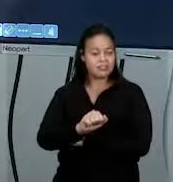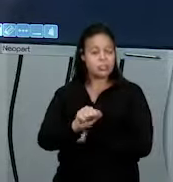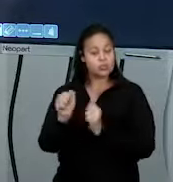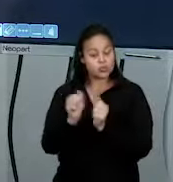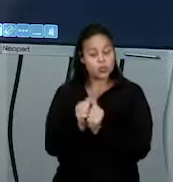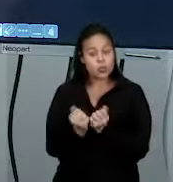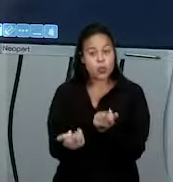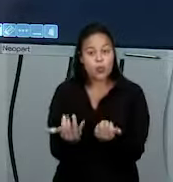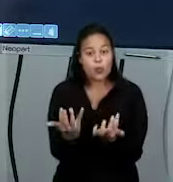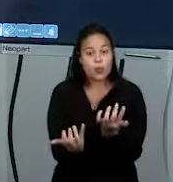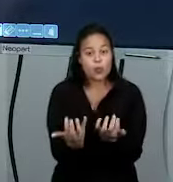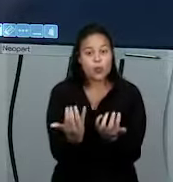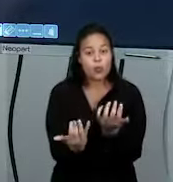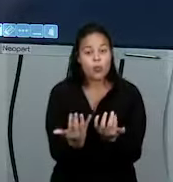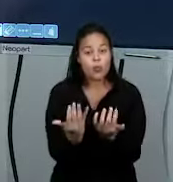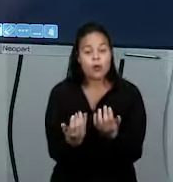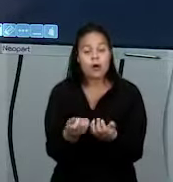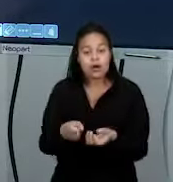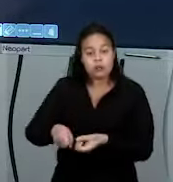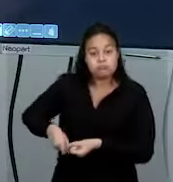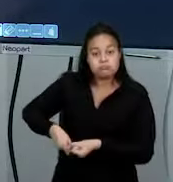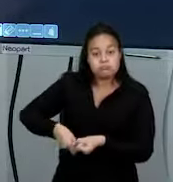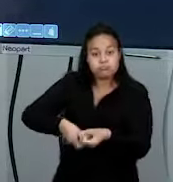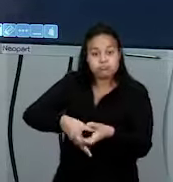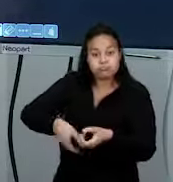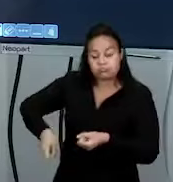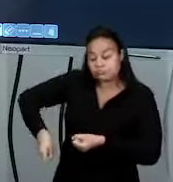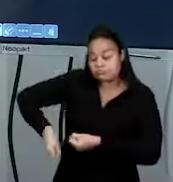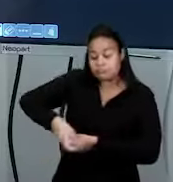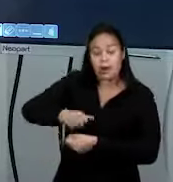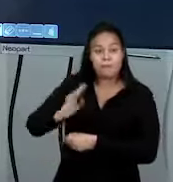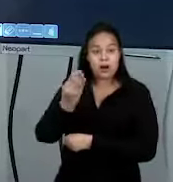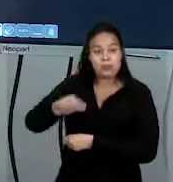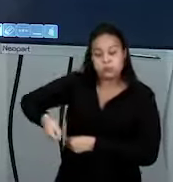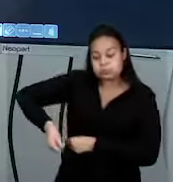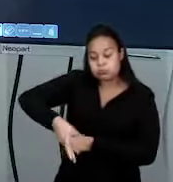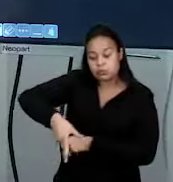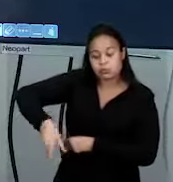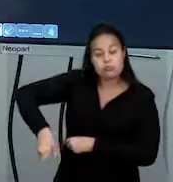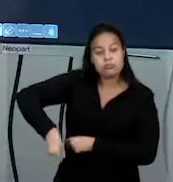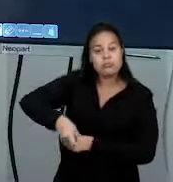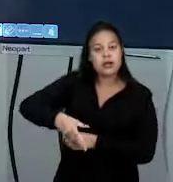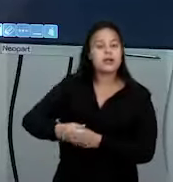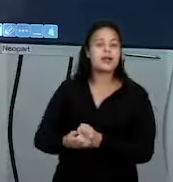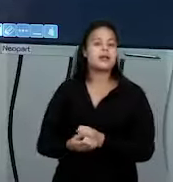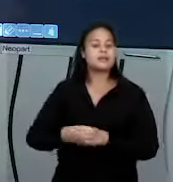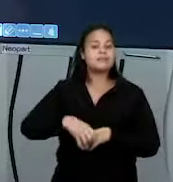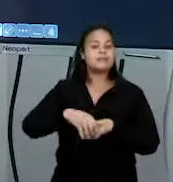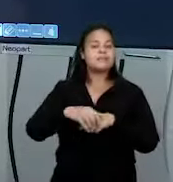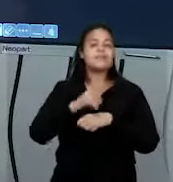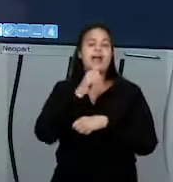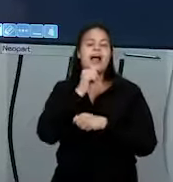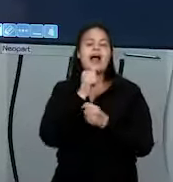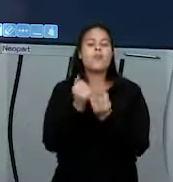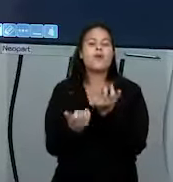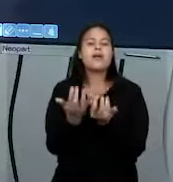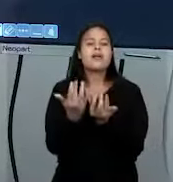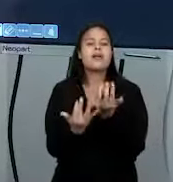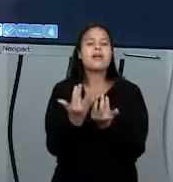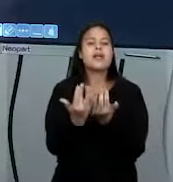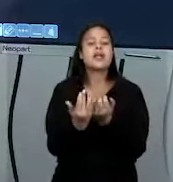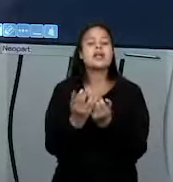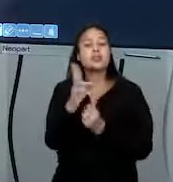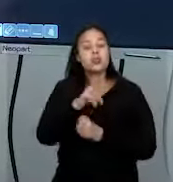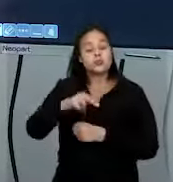fogão a lenha, e aquela água aquecida vai direto para a caixa d'água que está acima do chuveiro. É